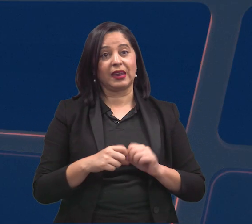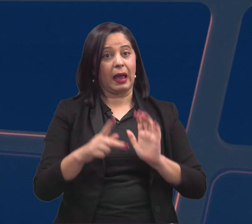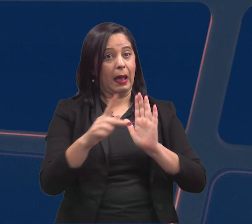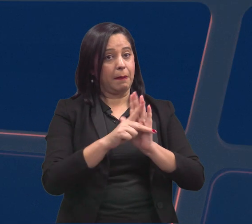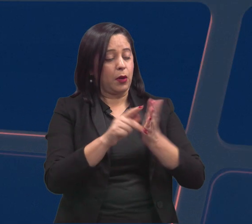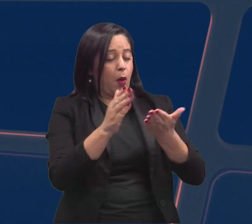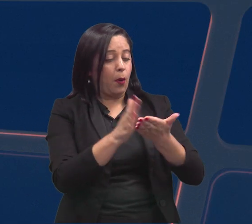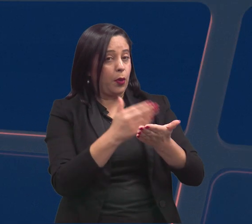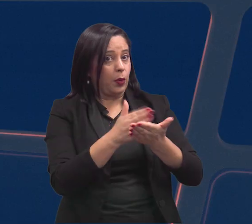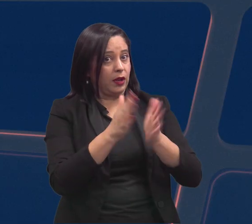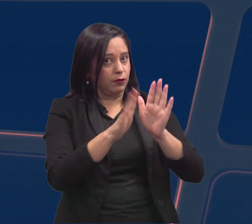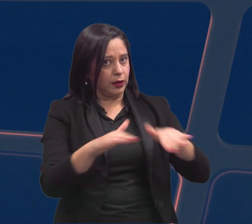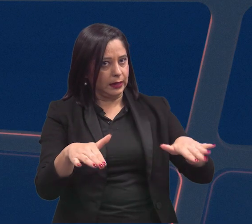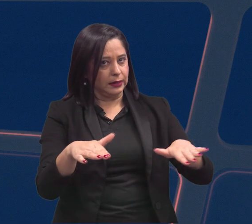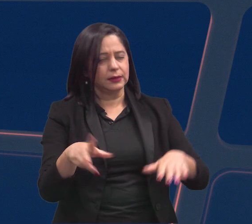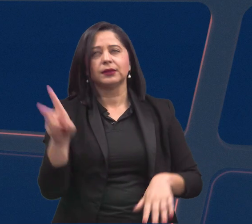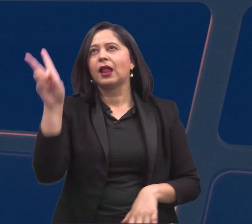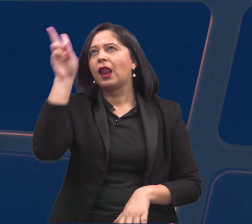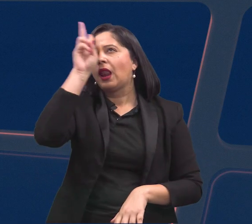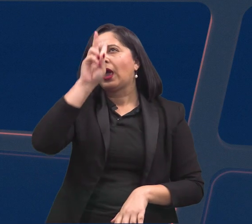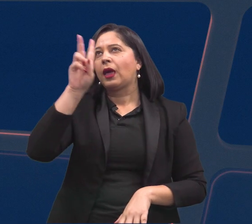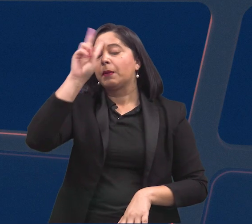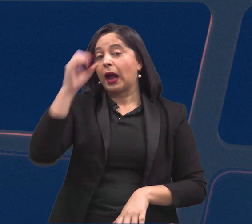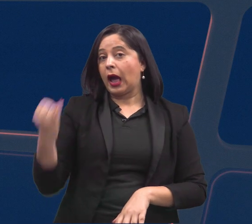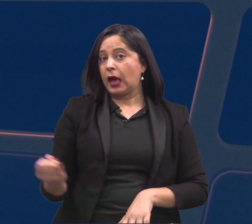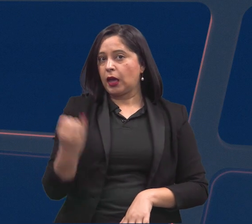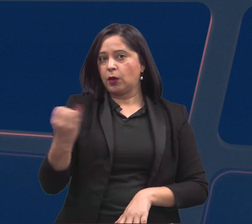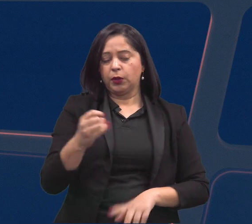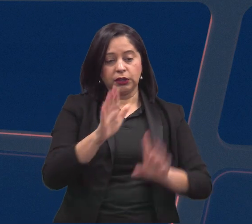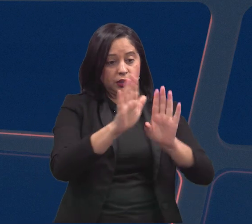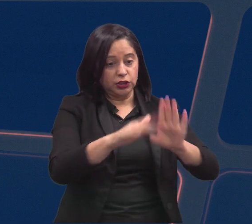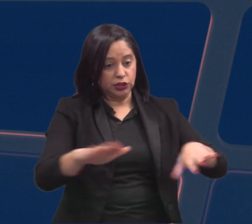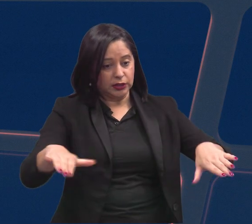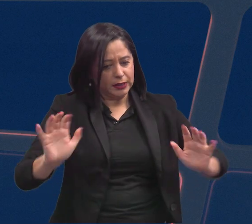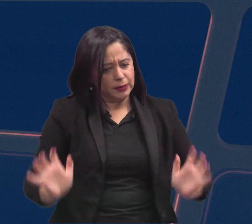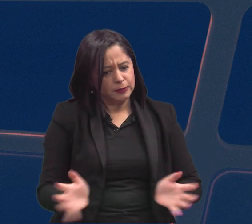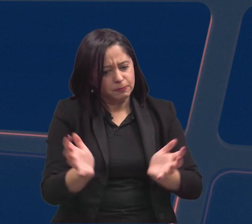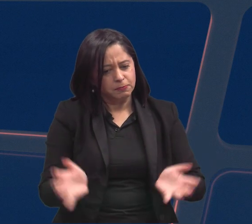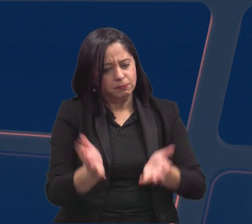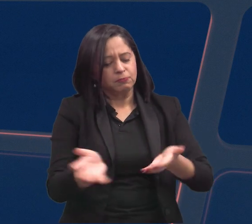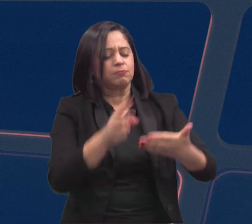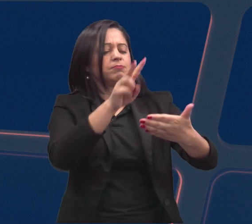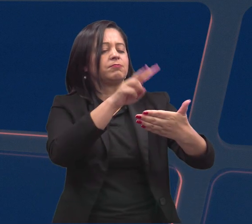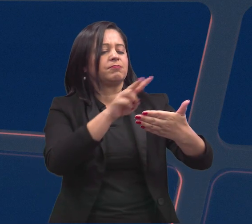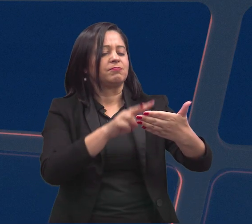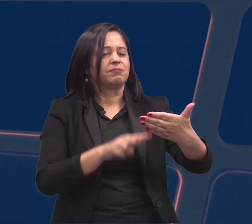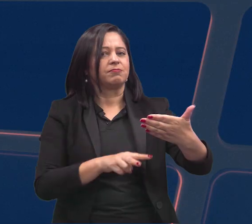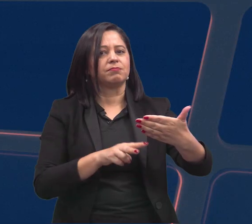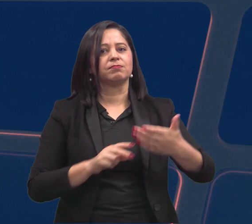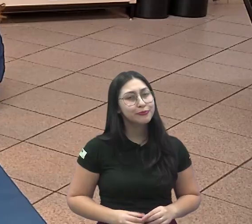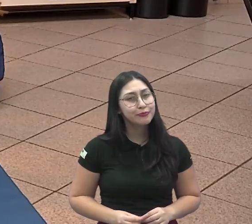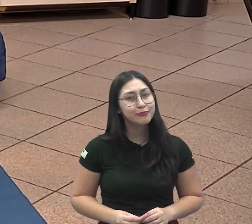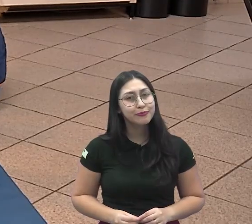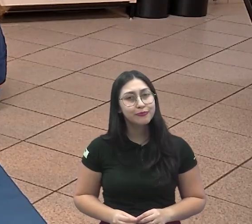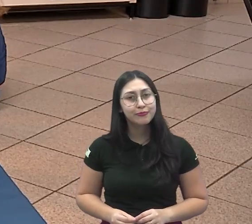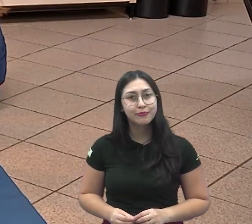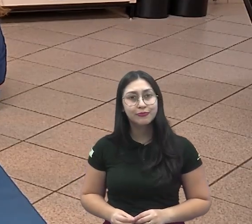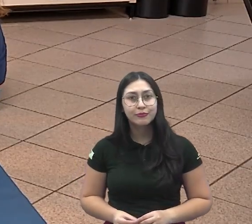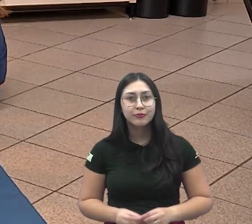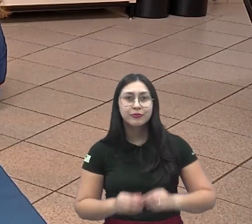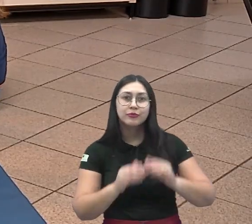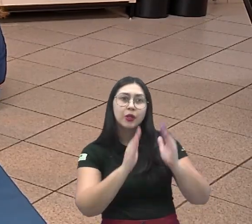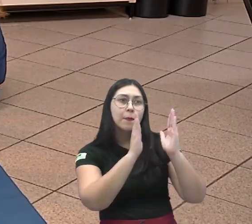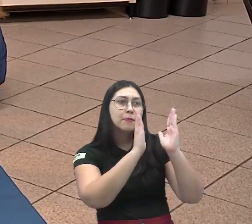literatura infantil no Brasil, e nos lembra a importância de incentivar, desde cedo, o hábito da leitura. No meio